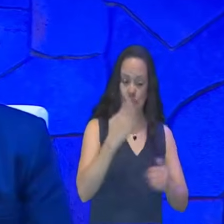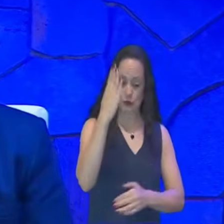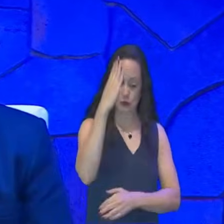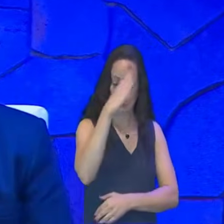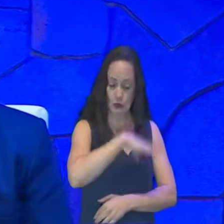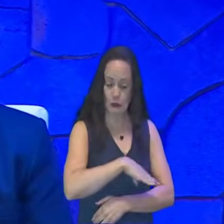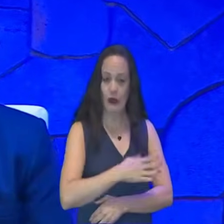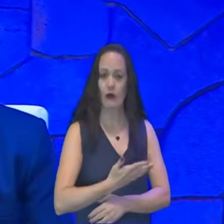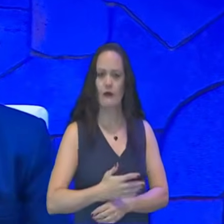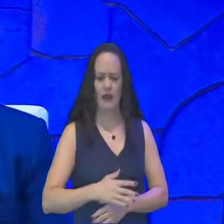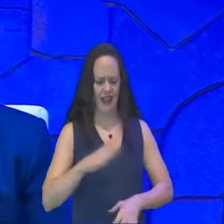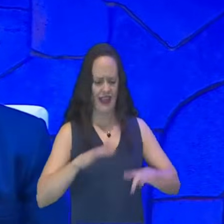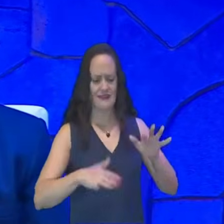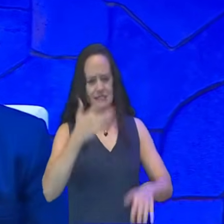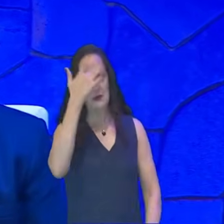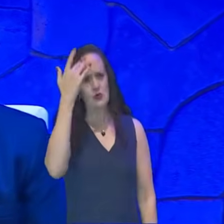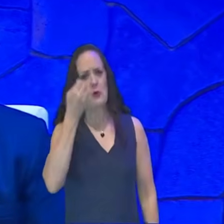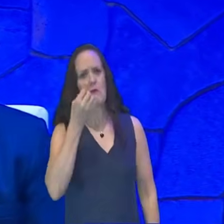ser prudentes.